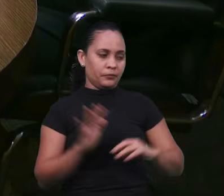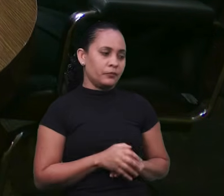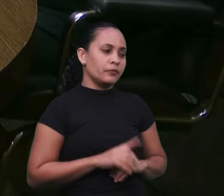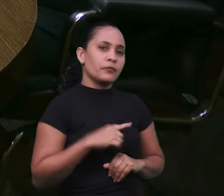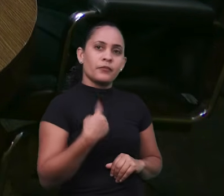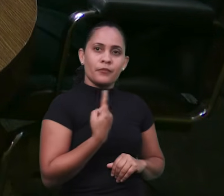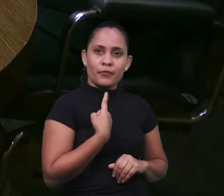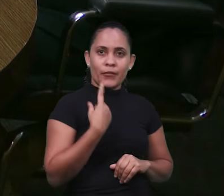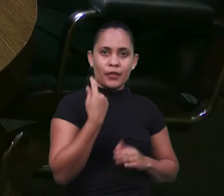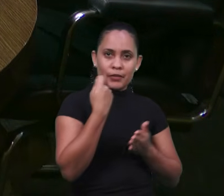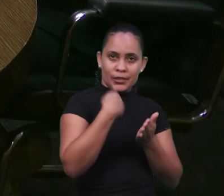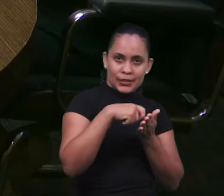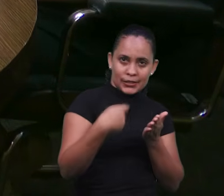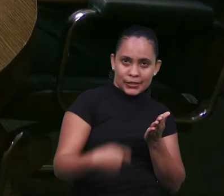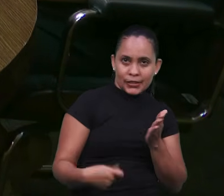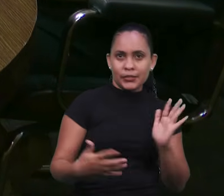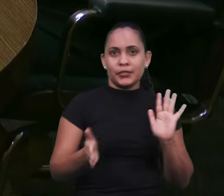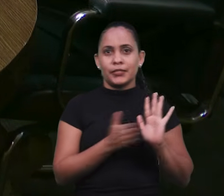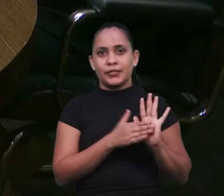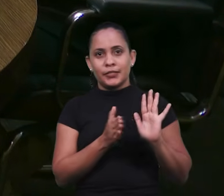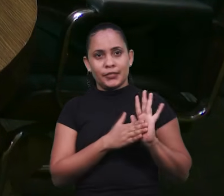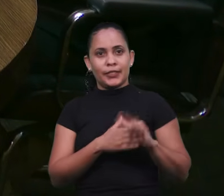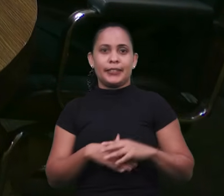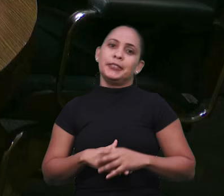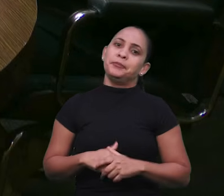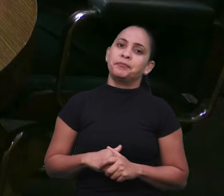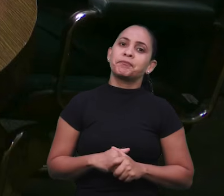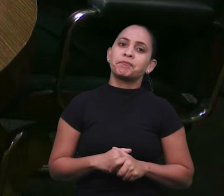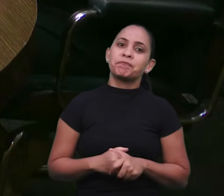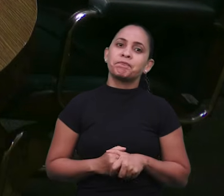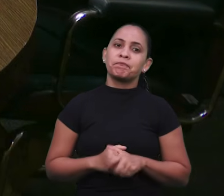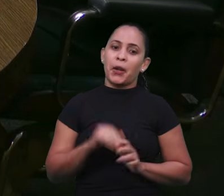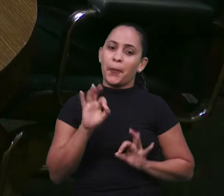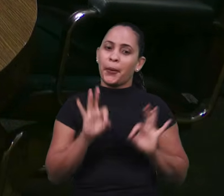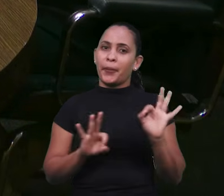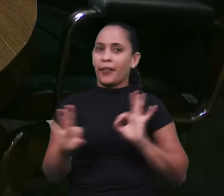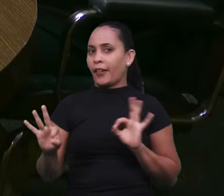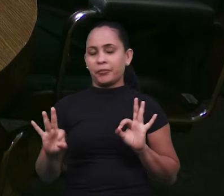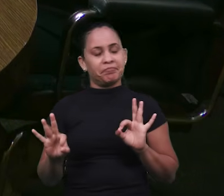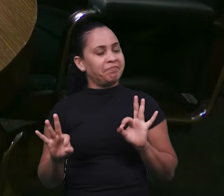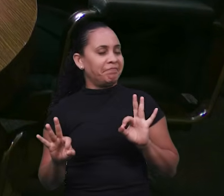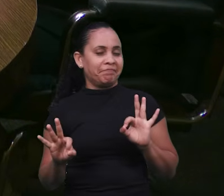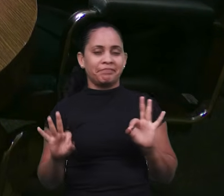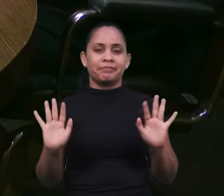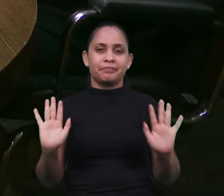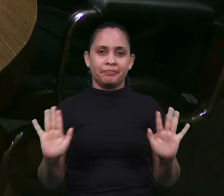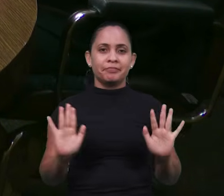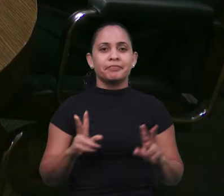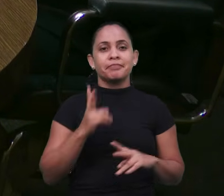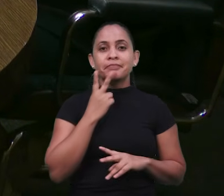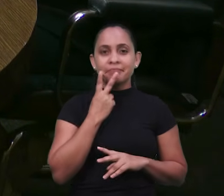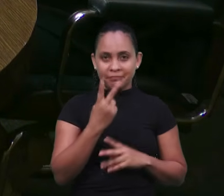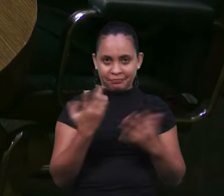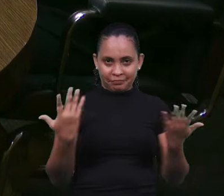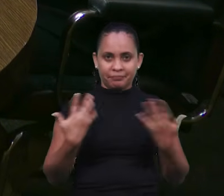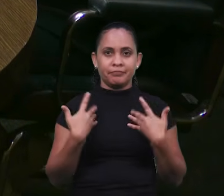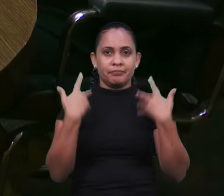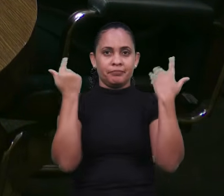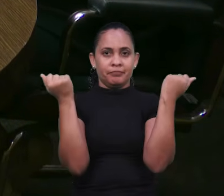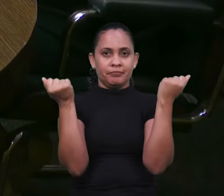estava no script Ai, aqui. meu Deus, misericórdia. Não, mas eu vou só trazer